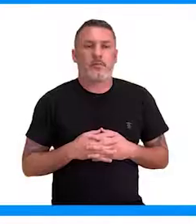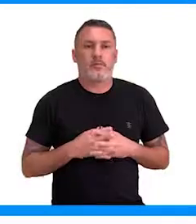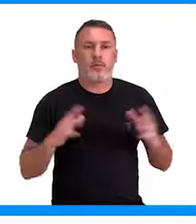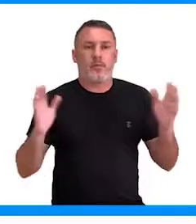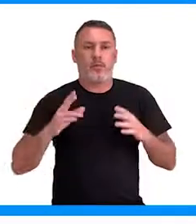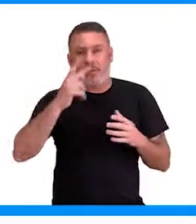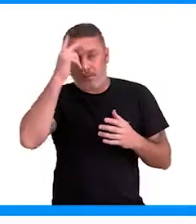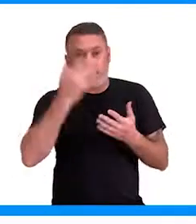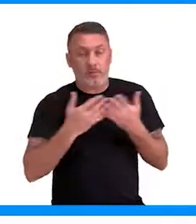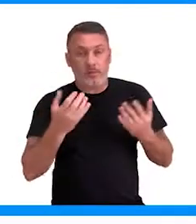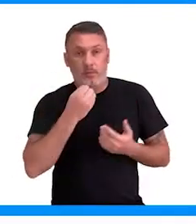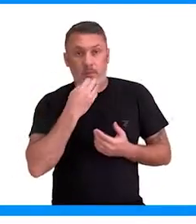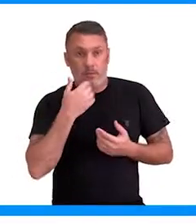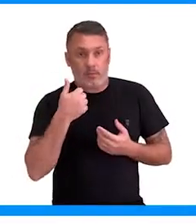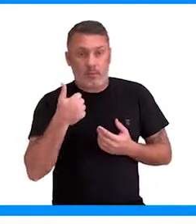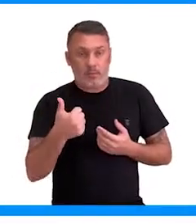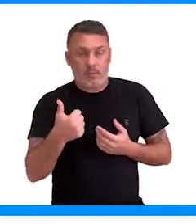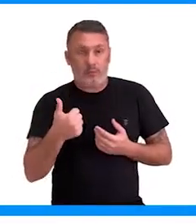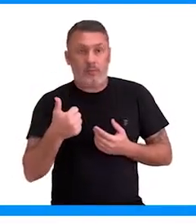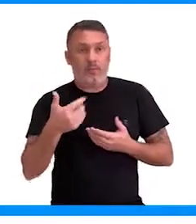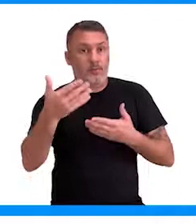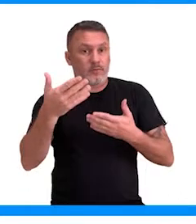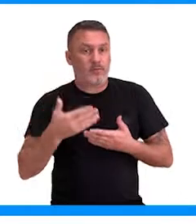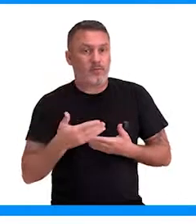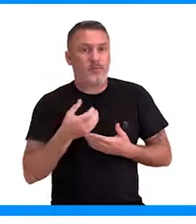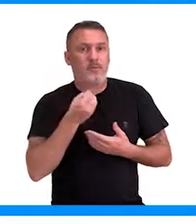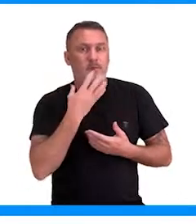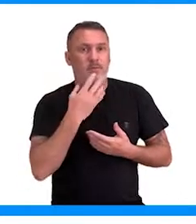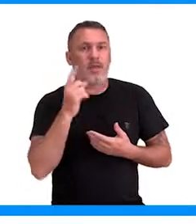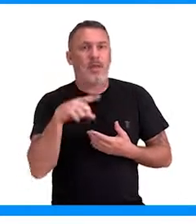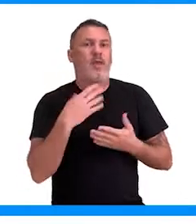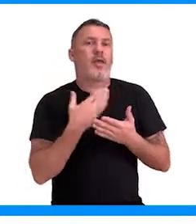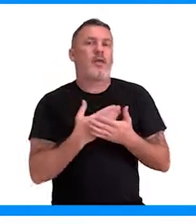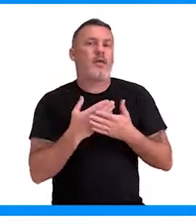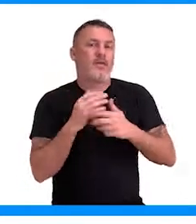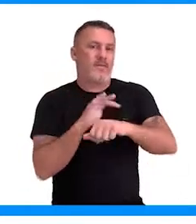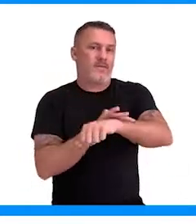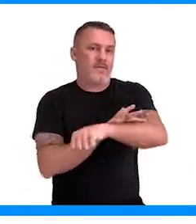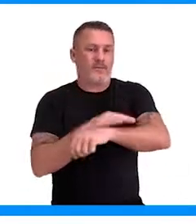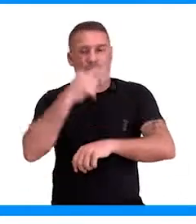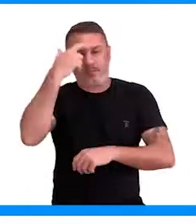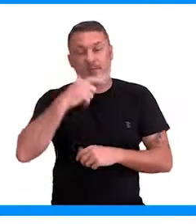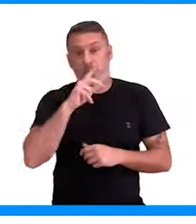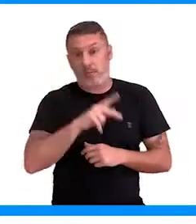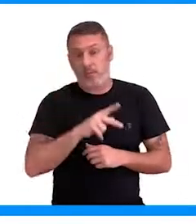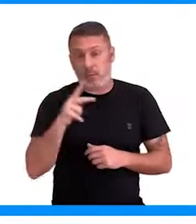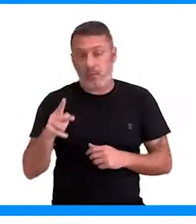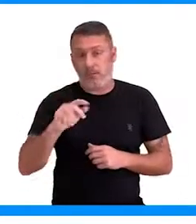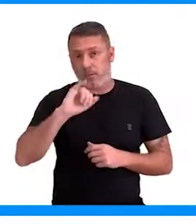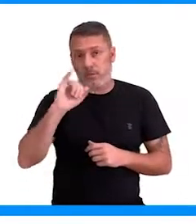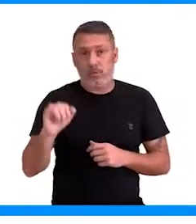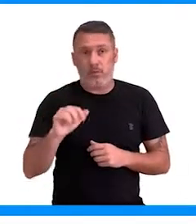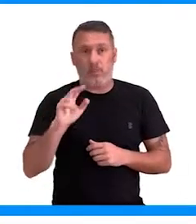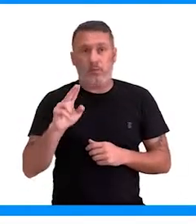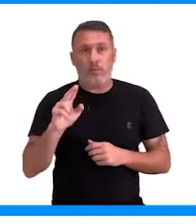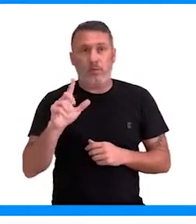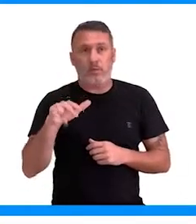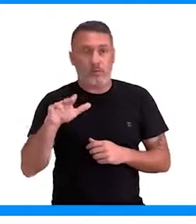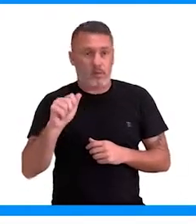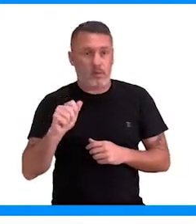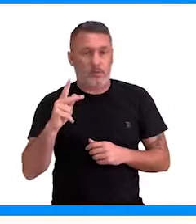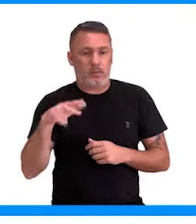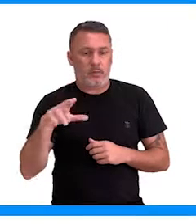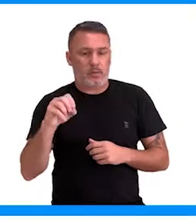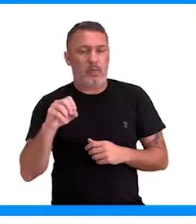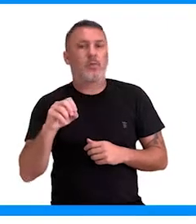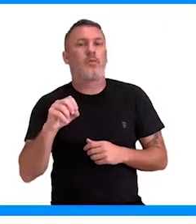Olá, tudo bem? Seja bem-vindo a mais uma aula de Física. Eu sou a professora Juliana Pinto e nós vamos dar sequência à nossa